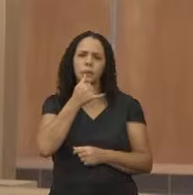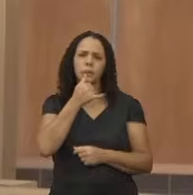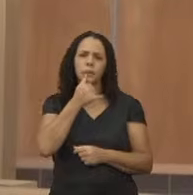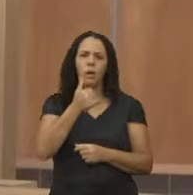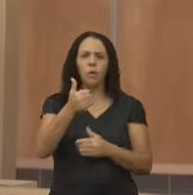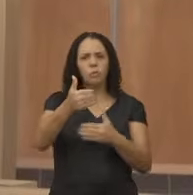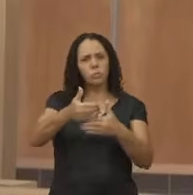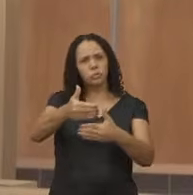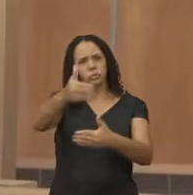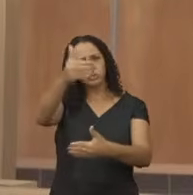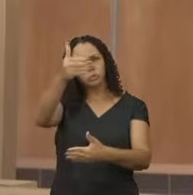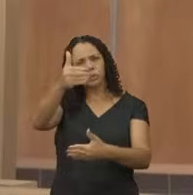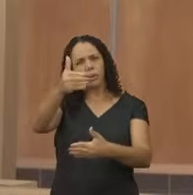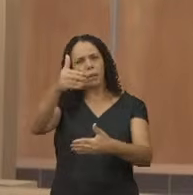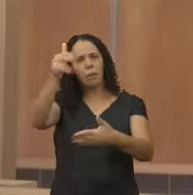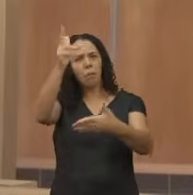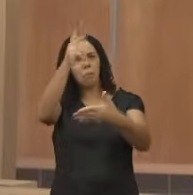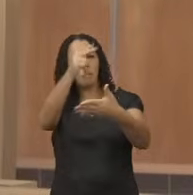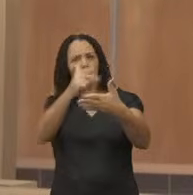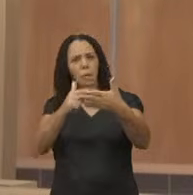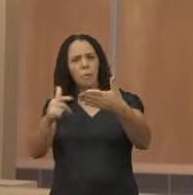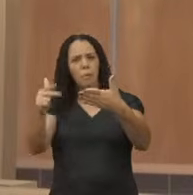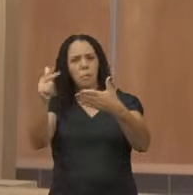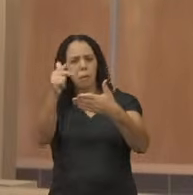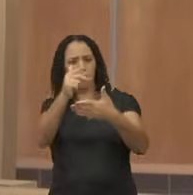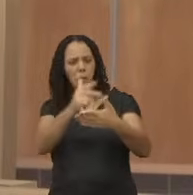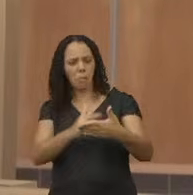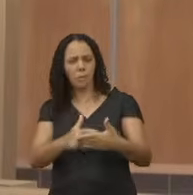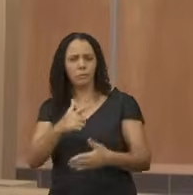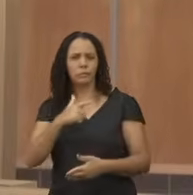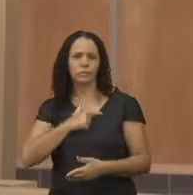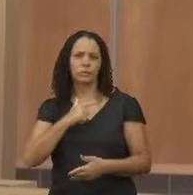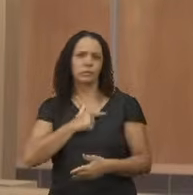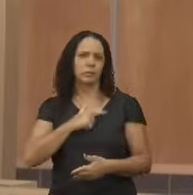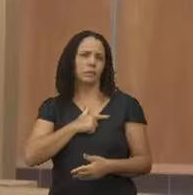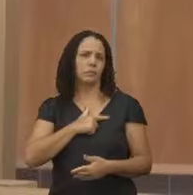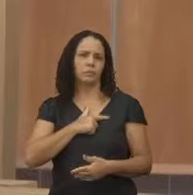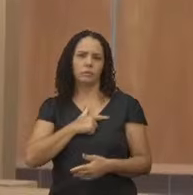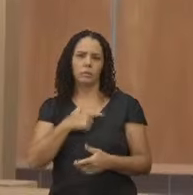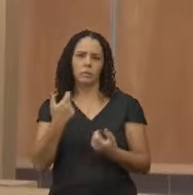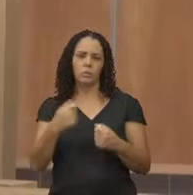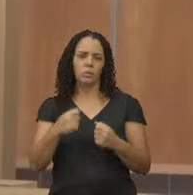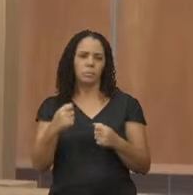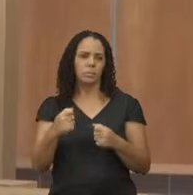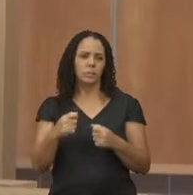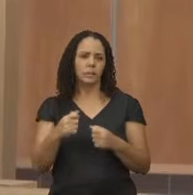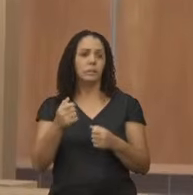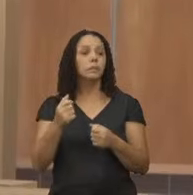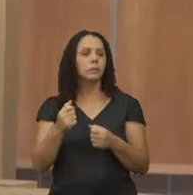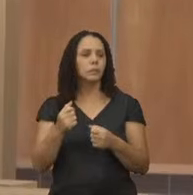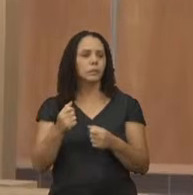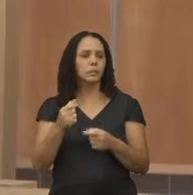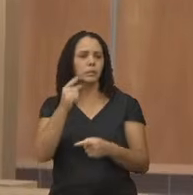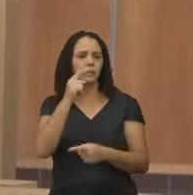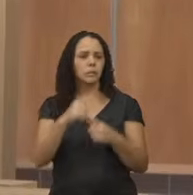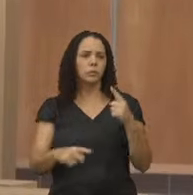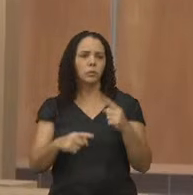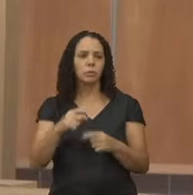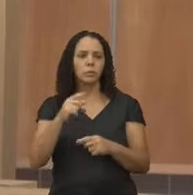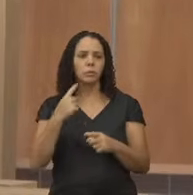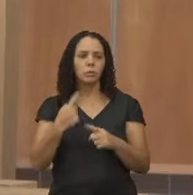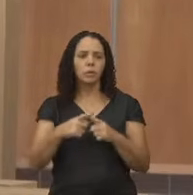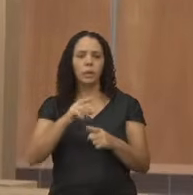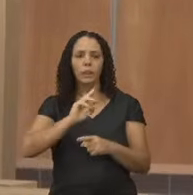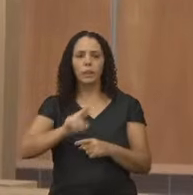local. Pichação. Pichação tem que ser combatida, porque pichação não é arte. A arte é